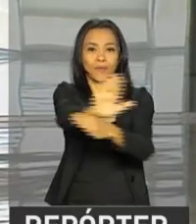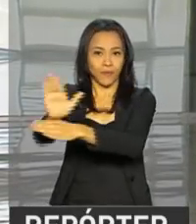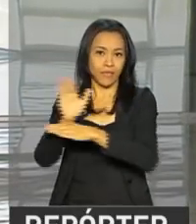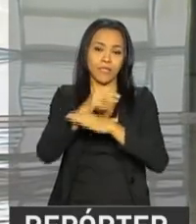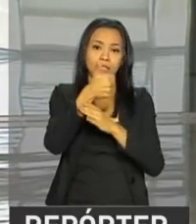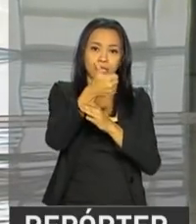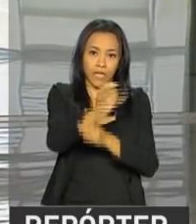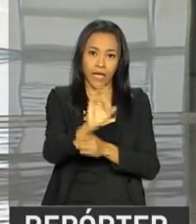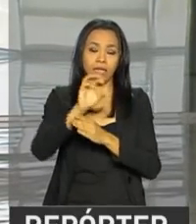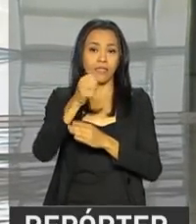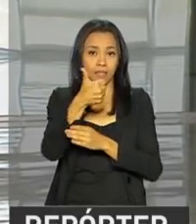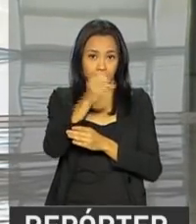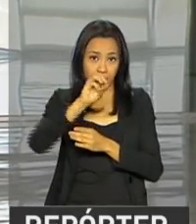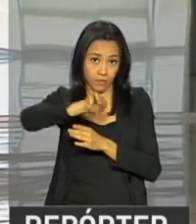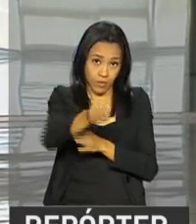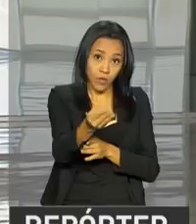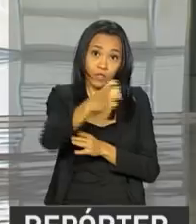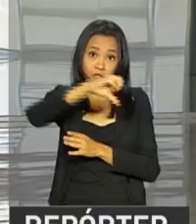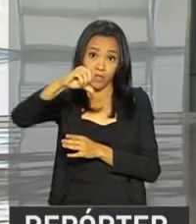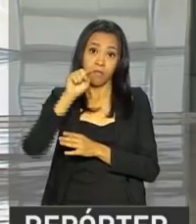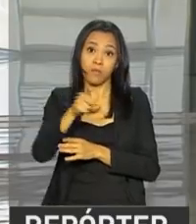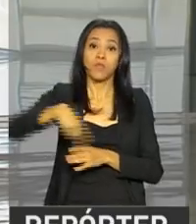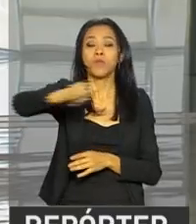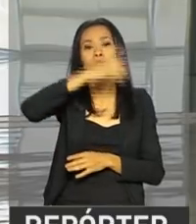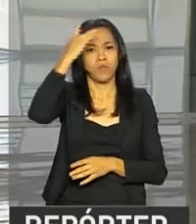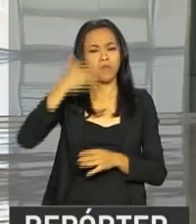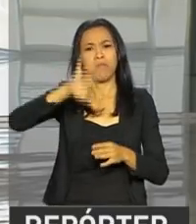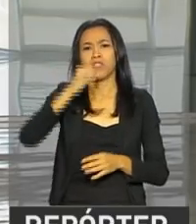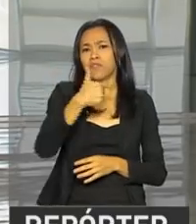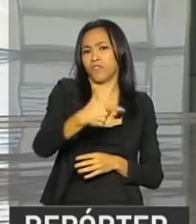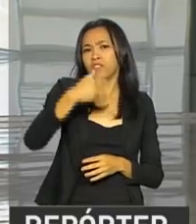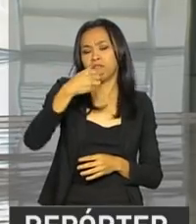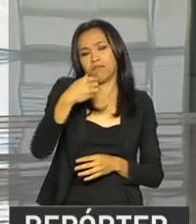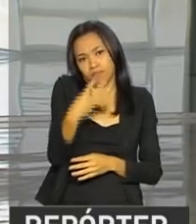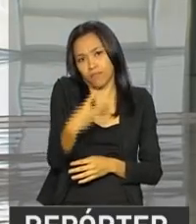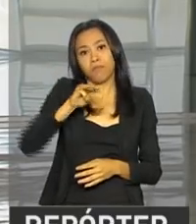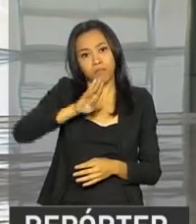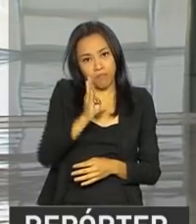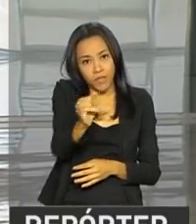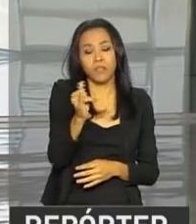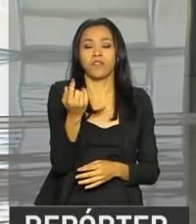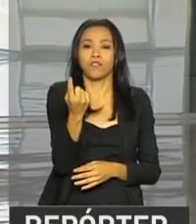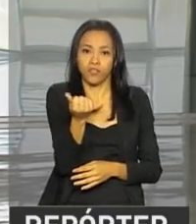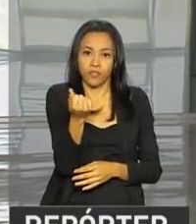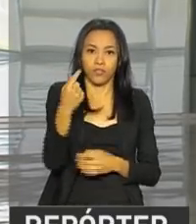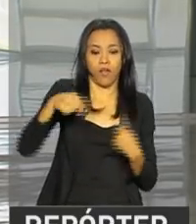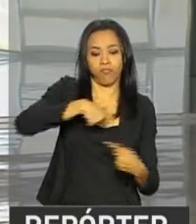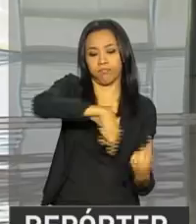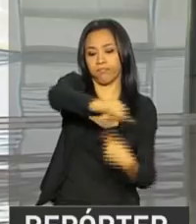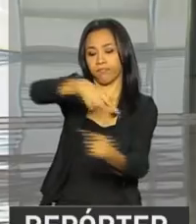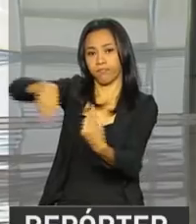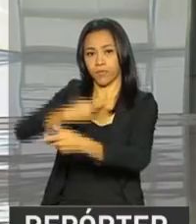mil pessoas e também deve injetar mais de 23 bilhões de reais na economia a medida